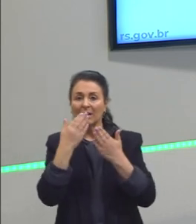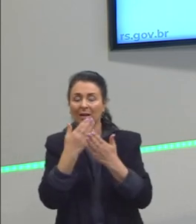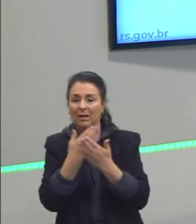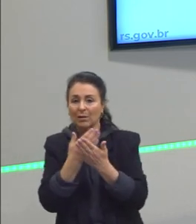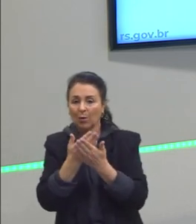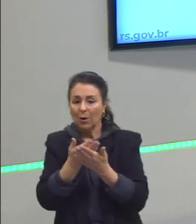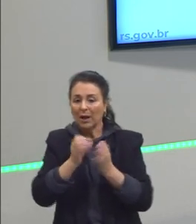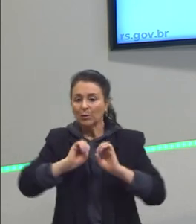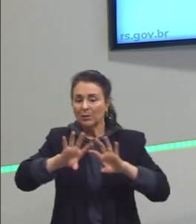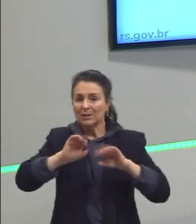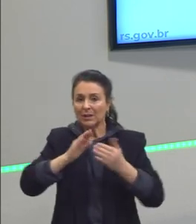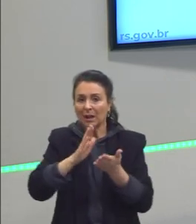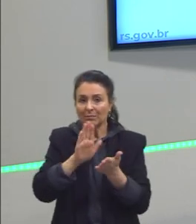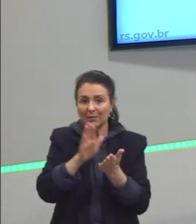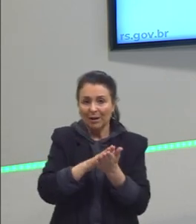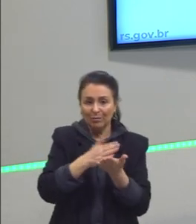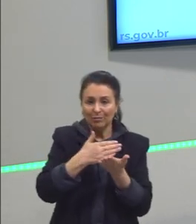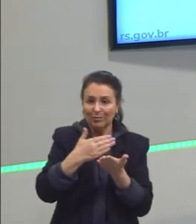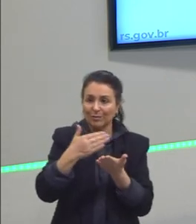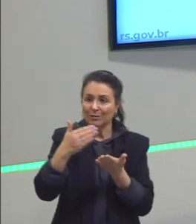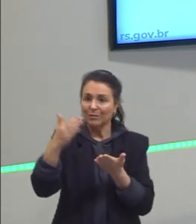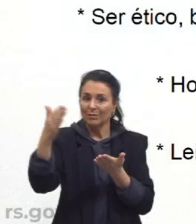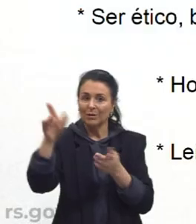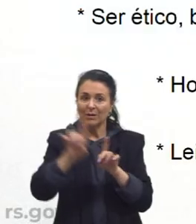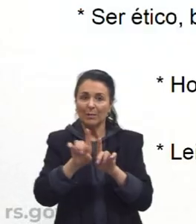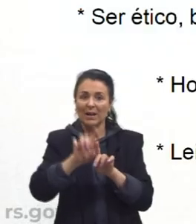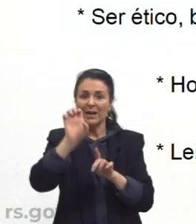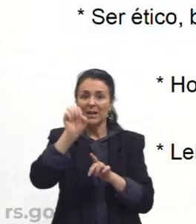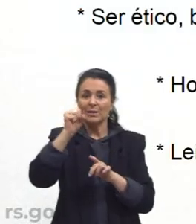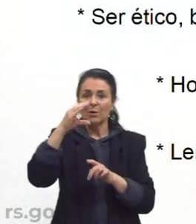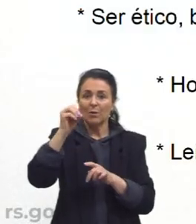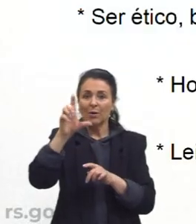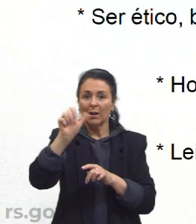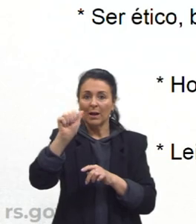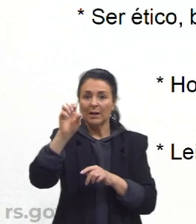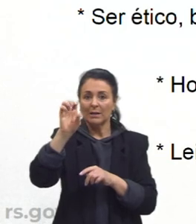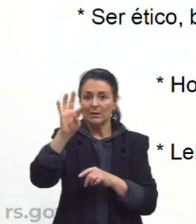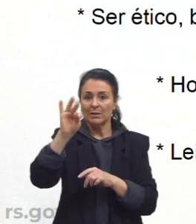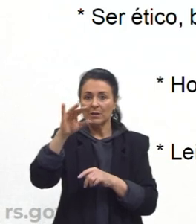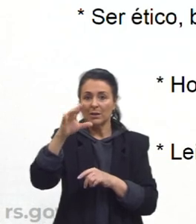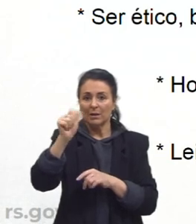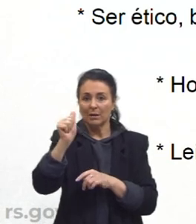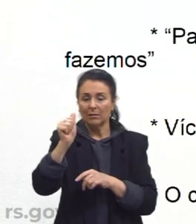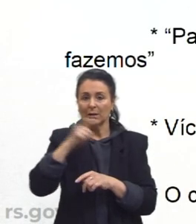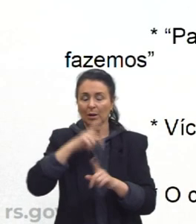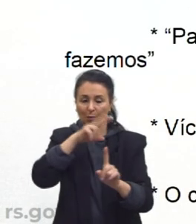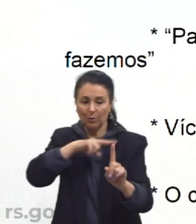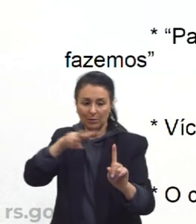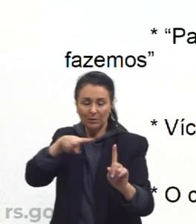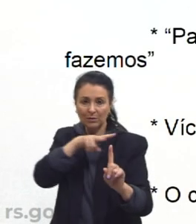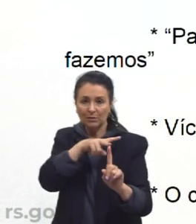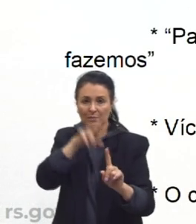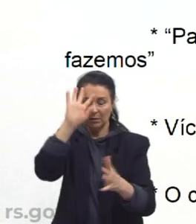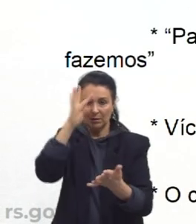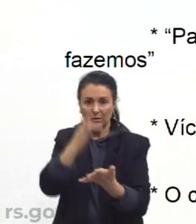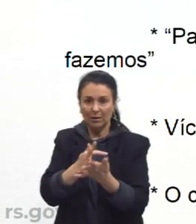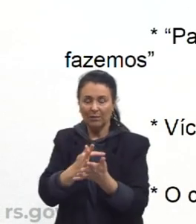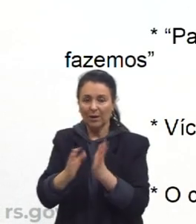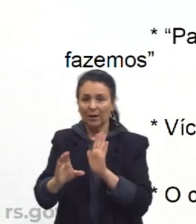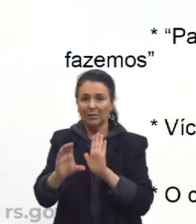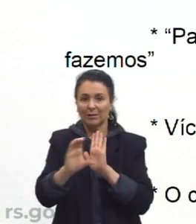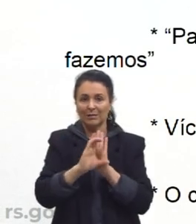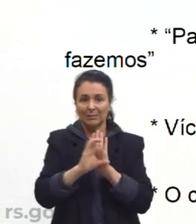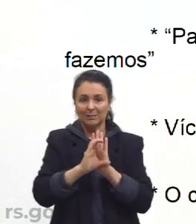do já na baixo do de nerd né onde já uma outra perspectiva de da fé cristã